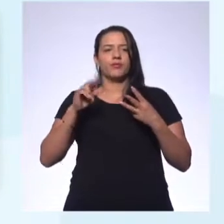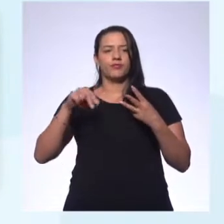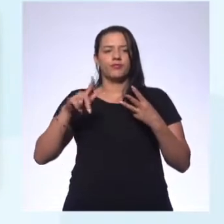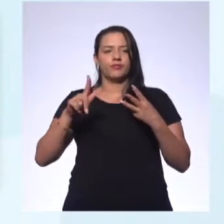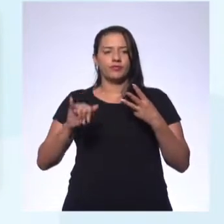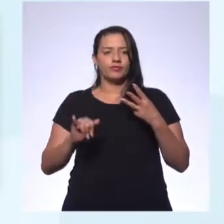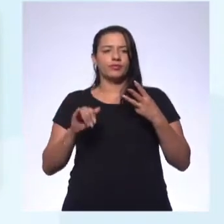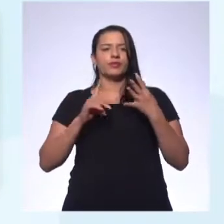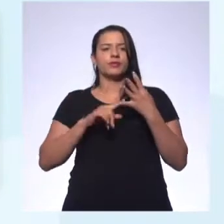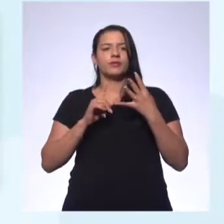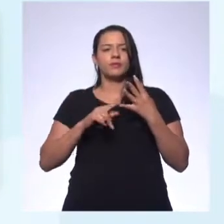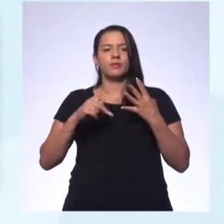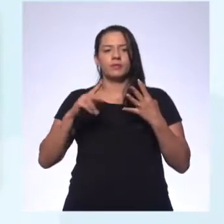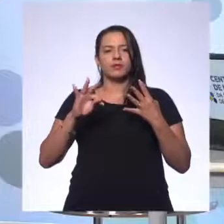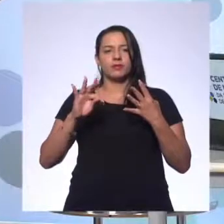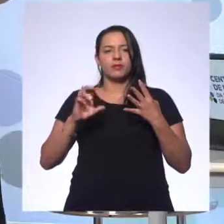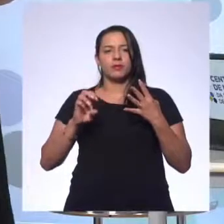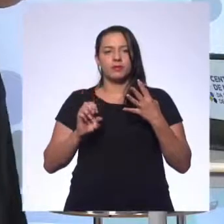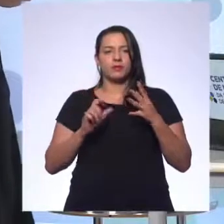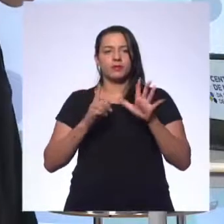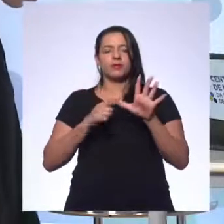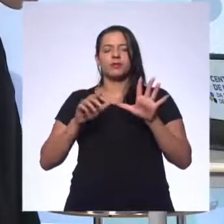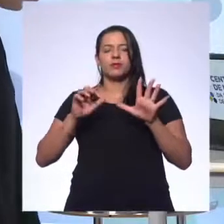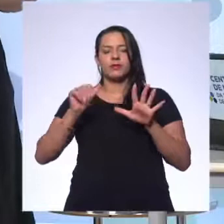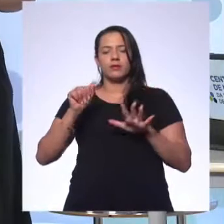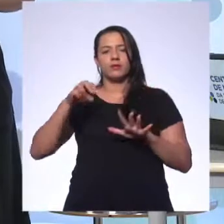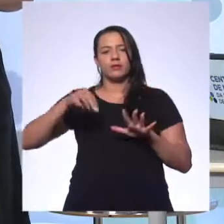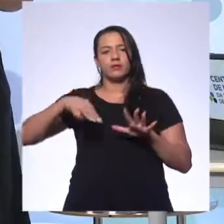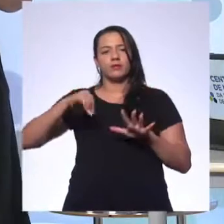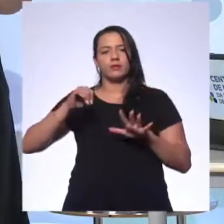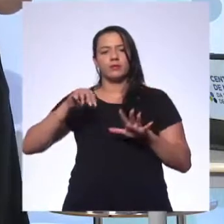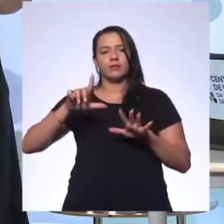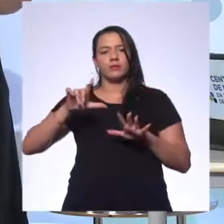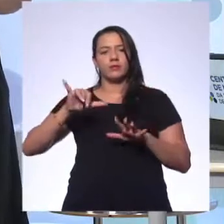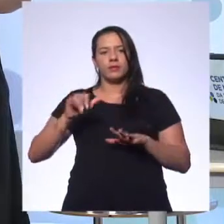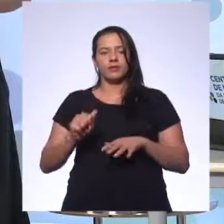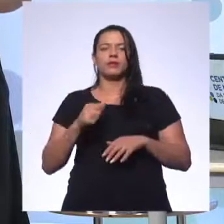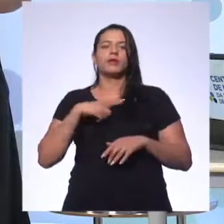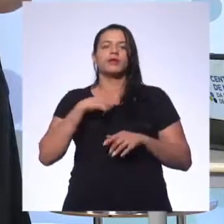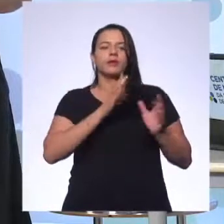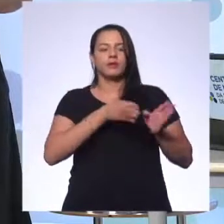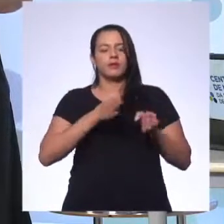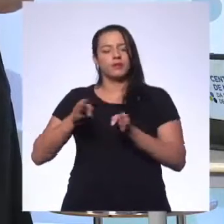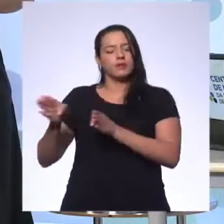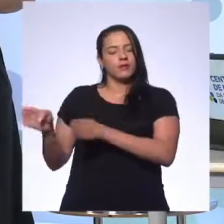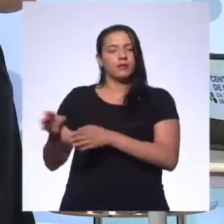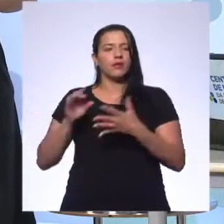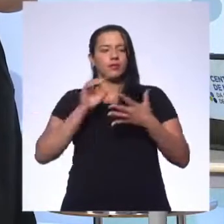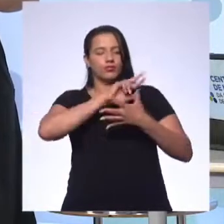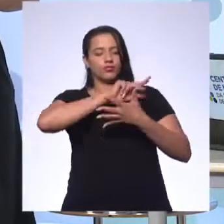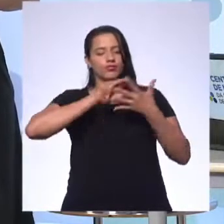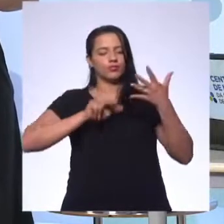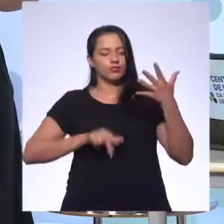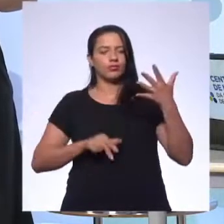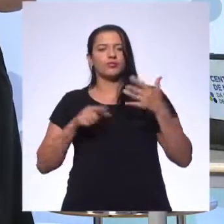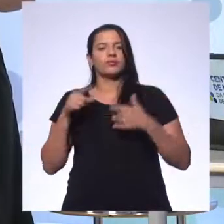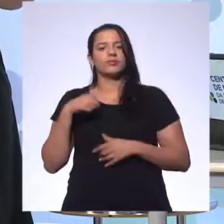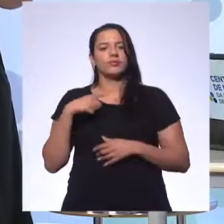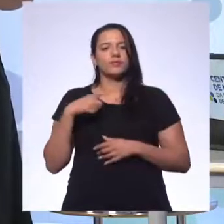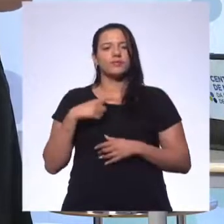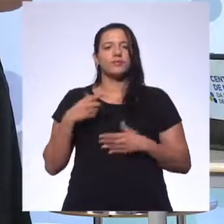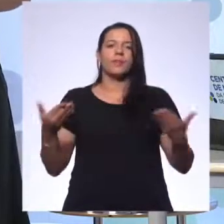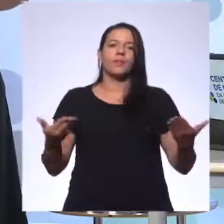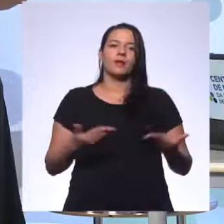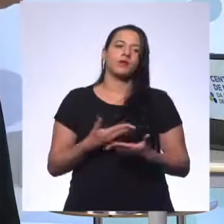Plantae e Animalia, tá? E aí existem características, né, que vão agrupar cada um desses grupos aí, né? E a gente